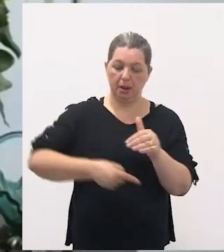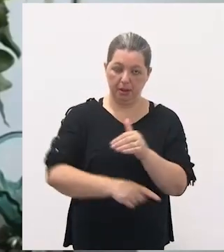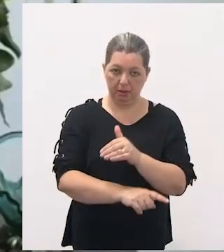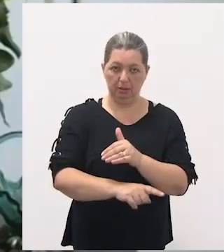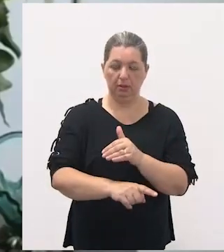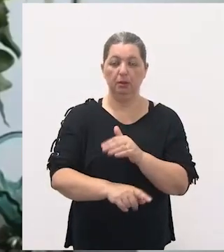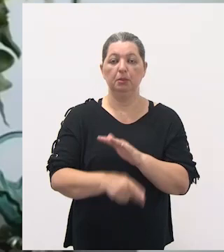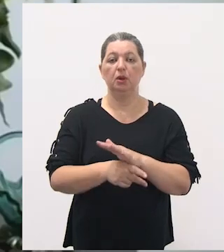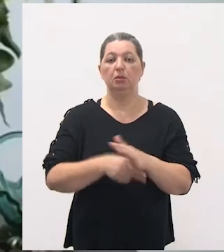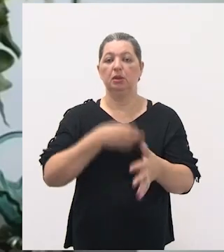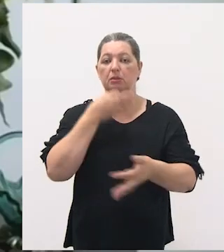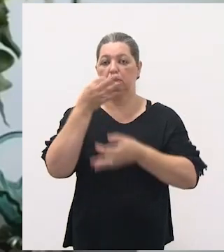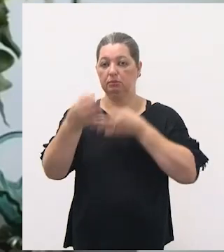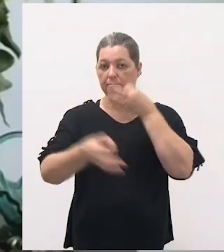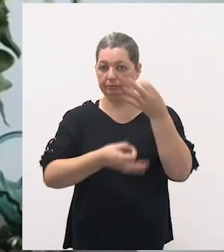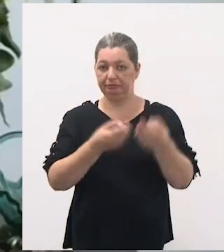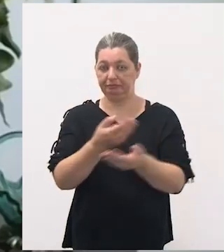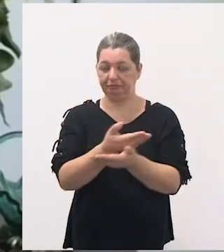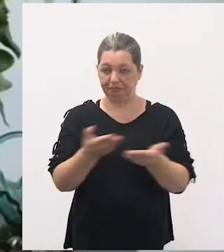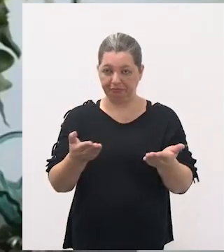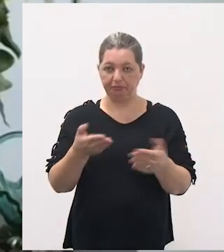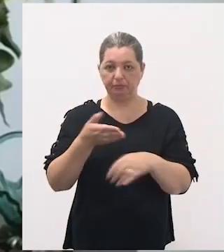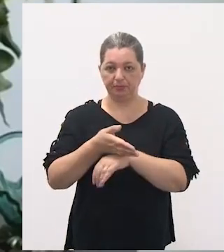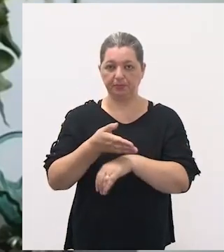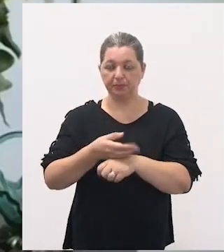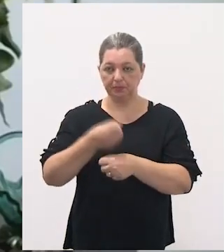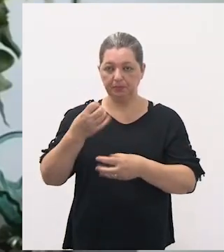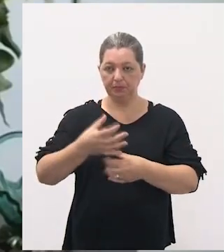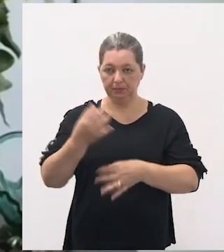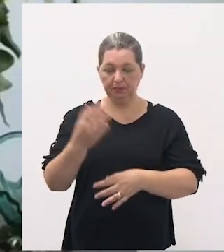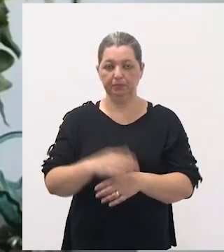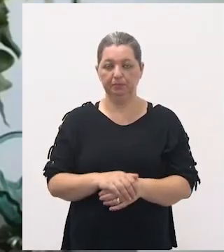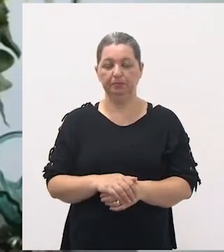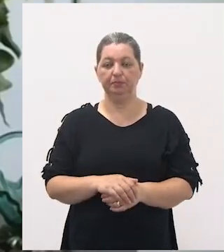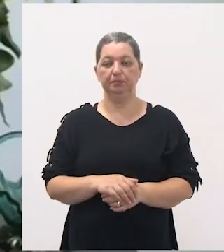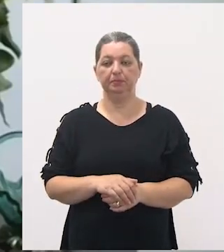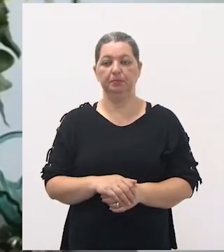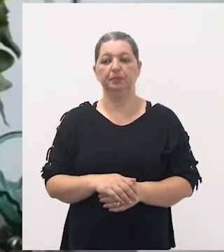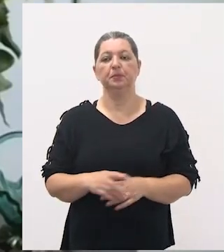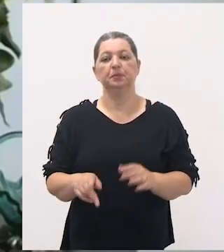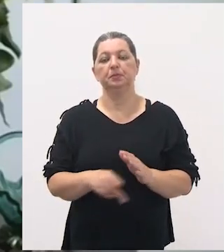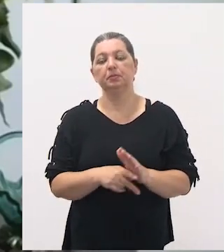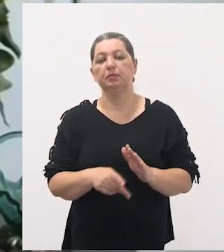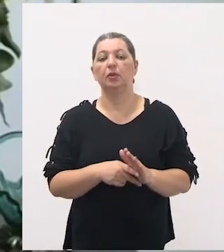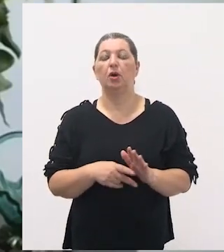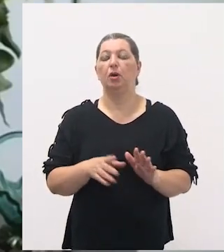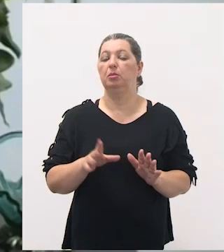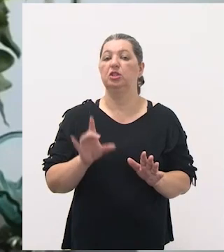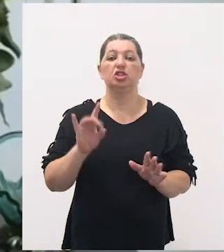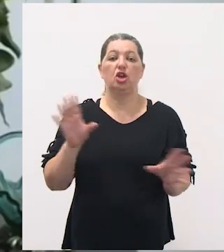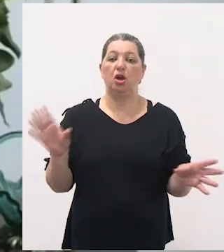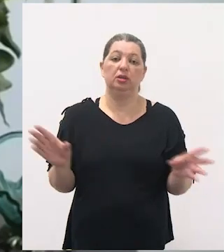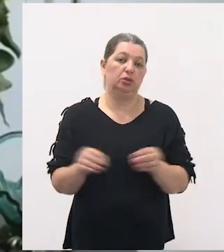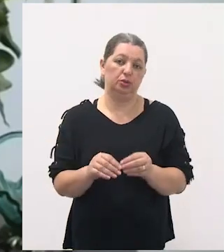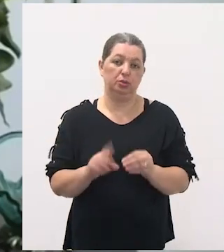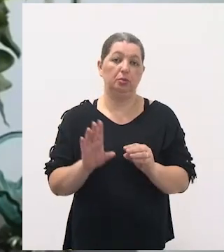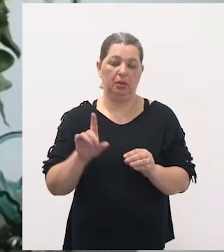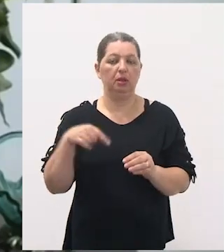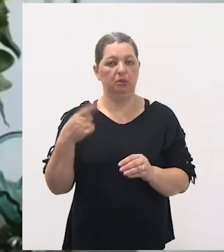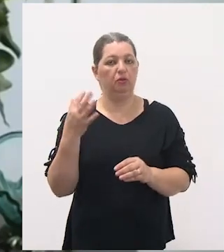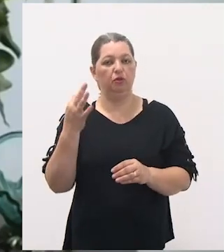essas sugestões que vocês estão nos colocando, como a professora Valéria Marques falou mesmo, né? Uma pincelada, mas nós vamos